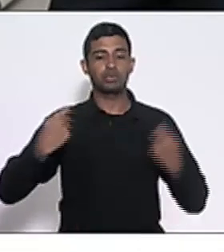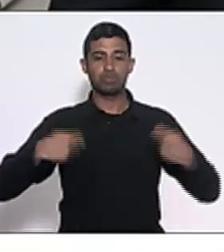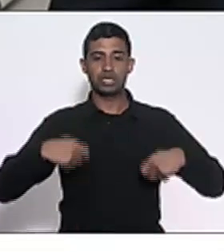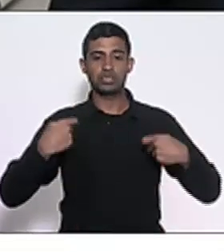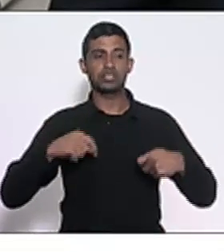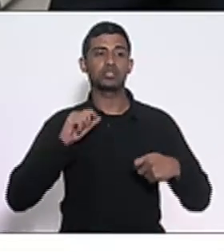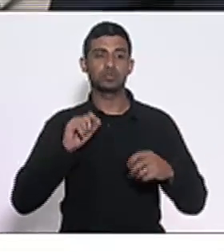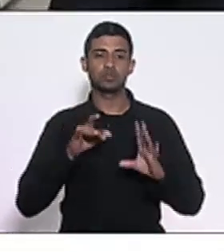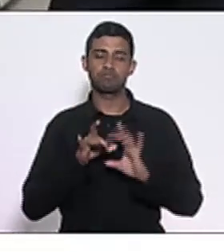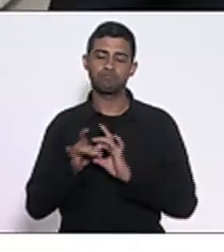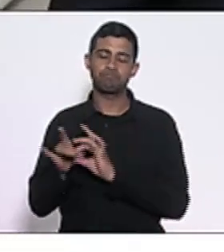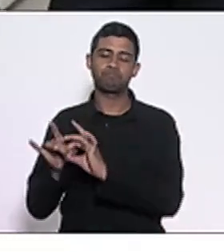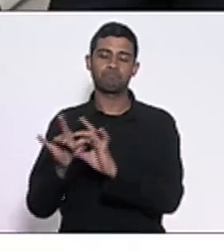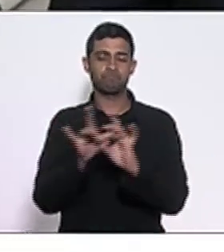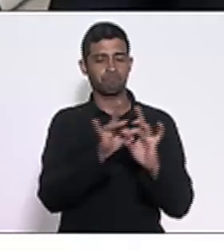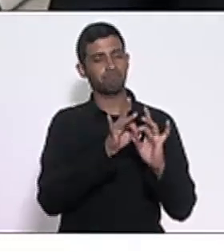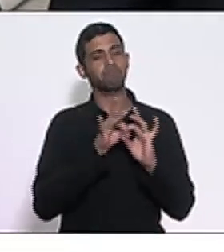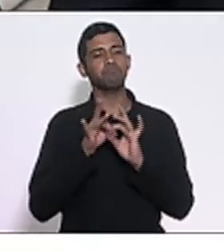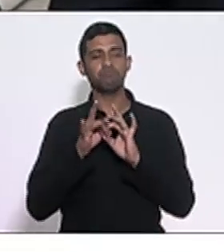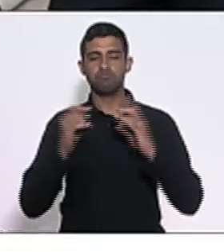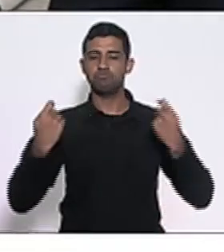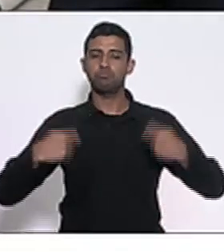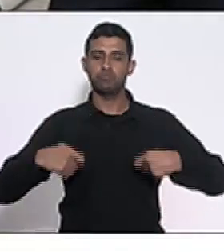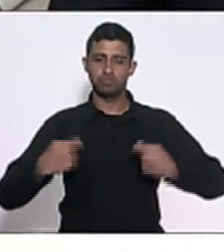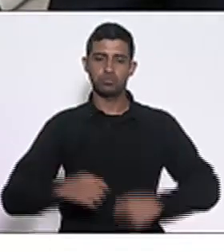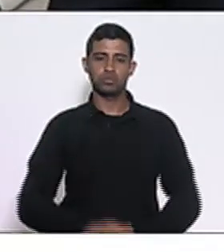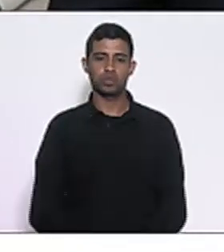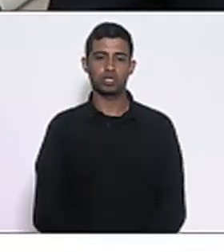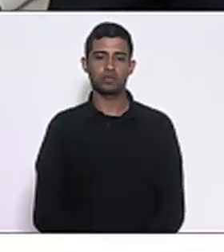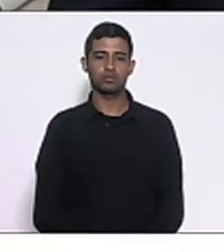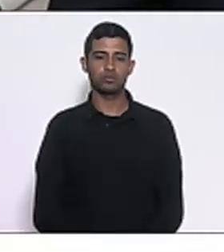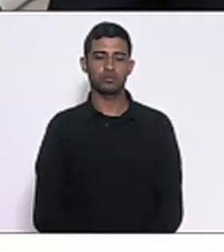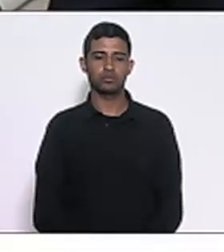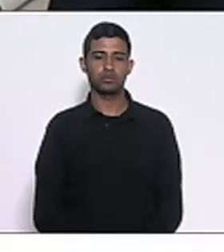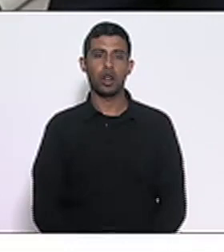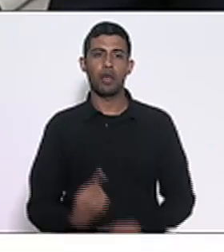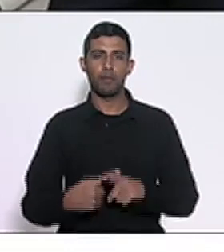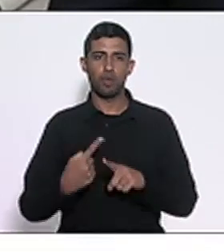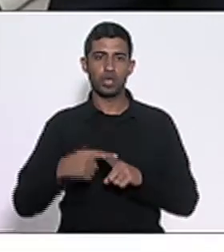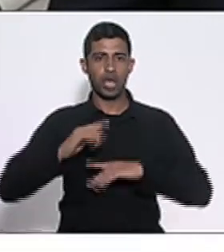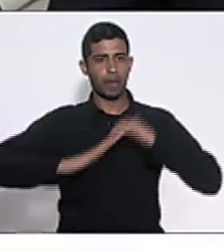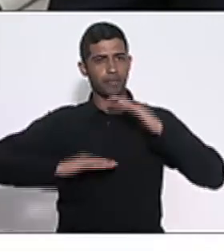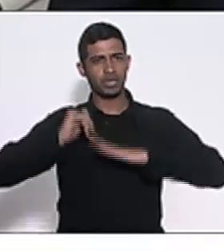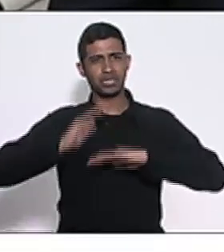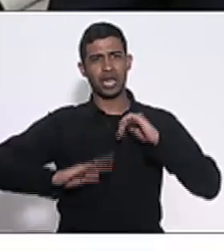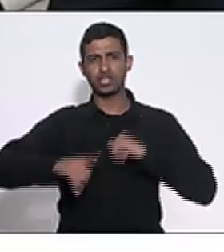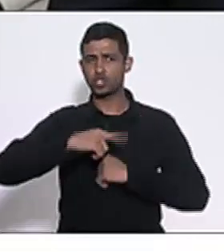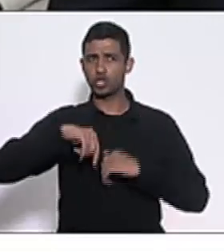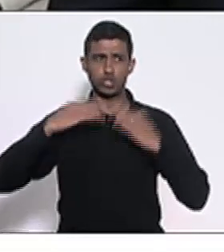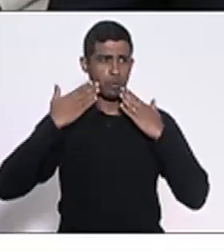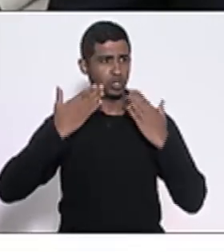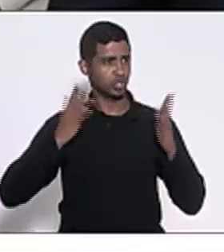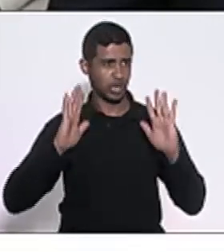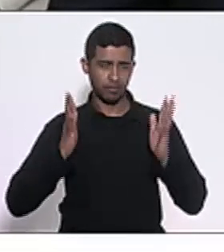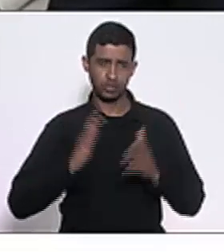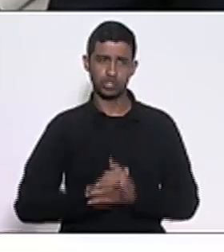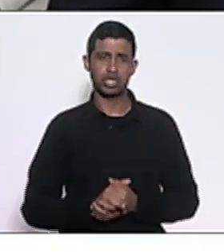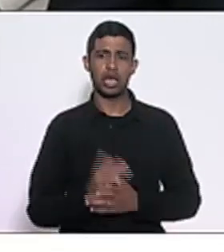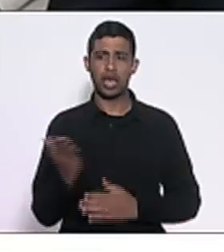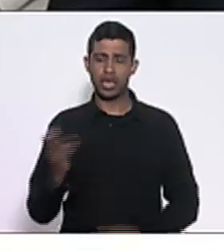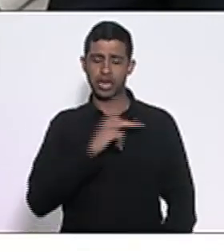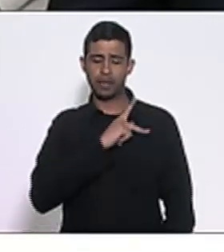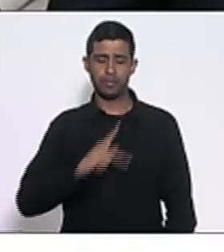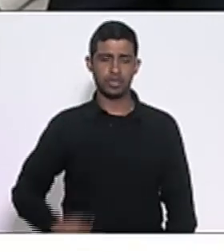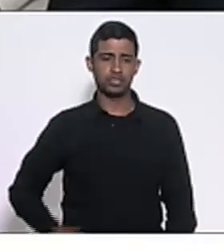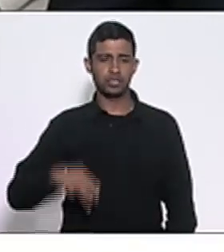unir as forças nesse sentido. Porque capacidade já demonstrou várias vezes. O presidente Marcos acabou